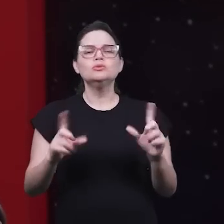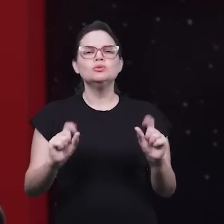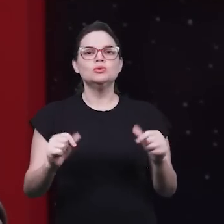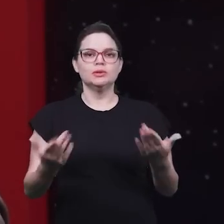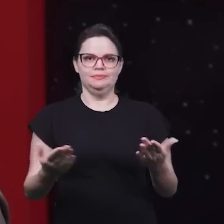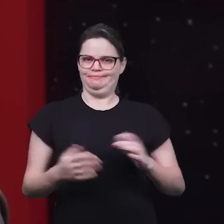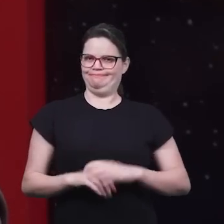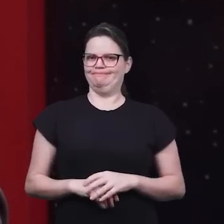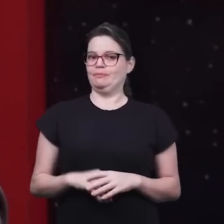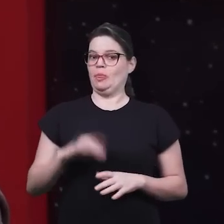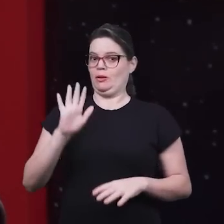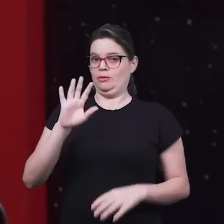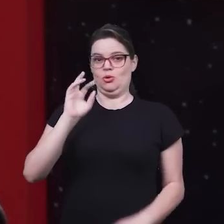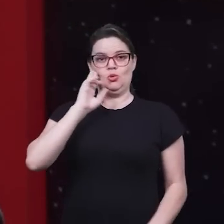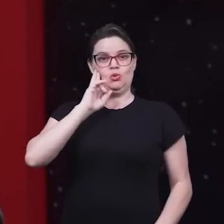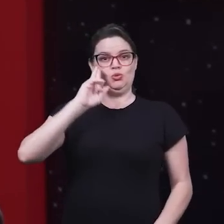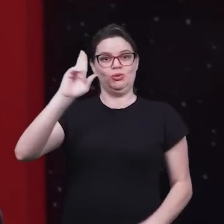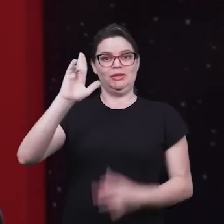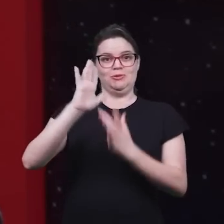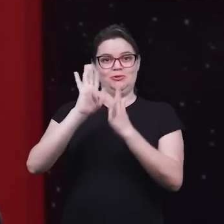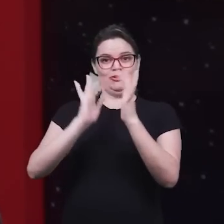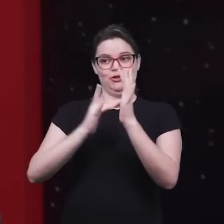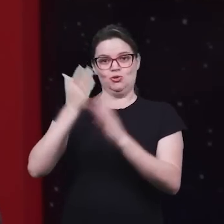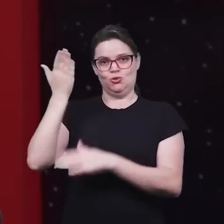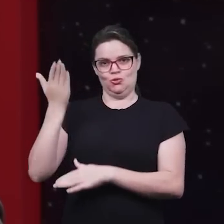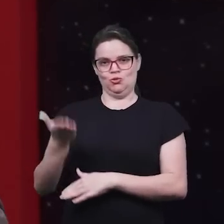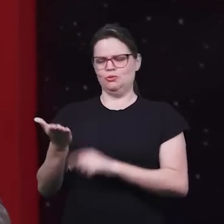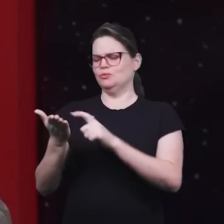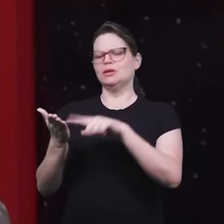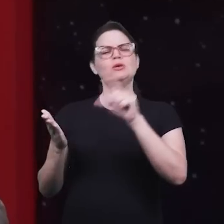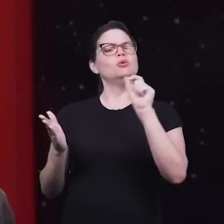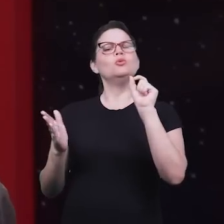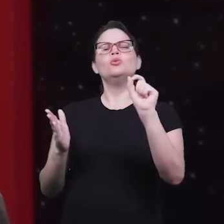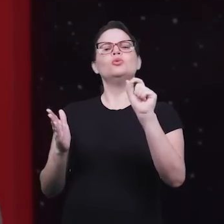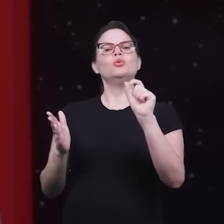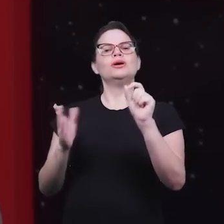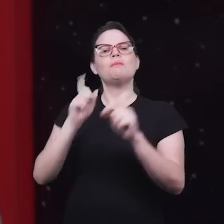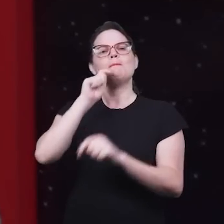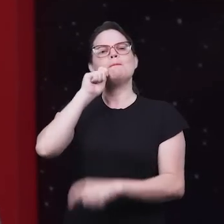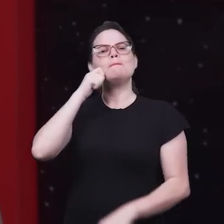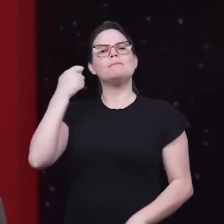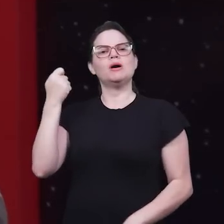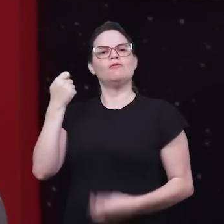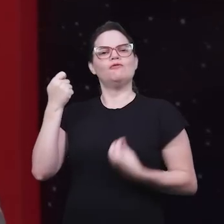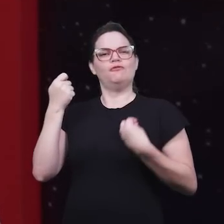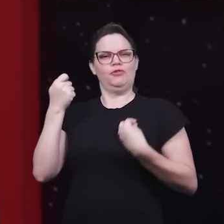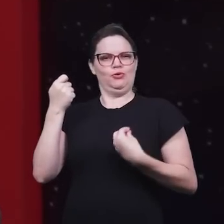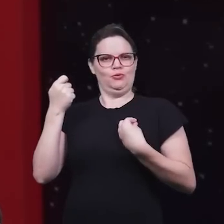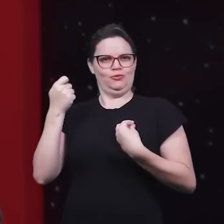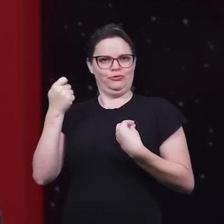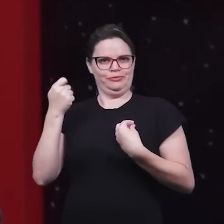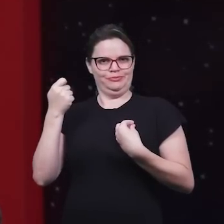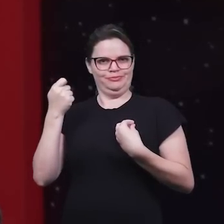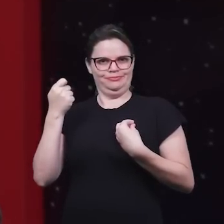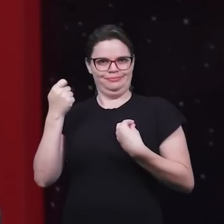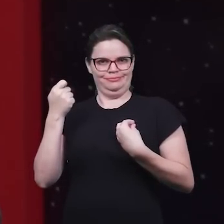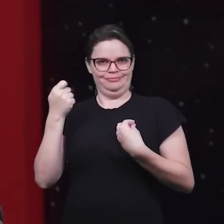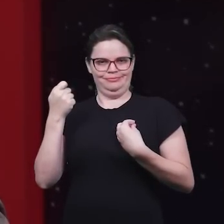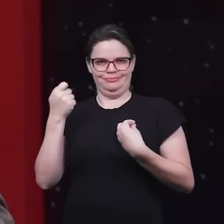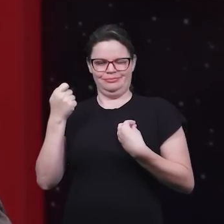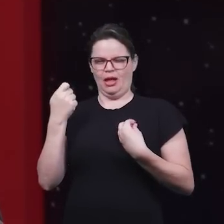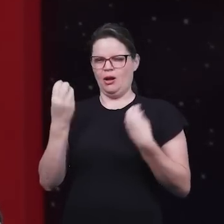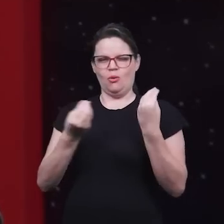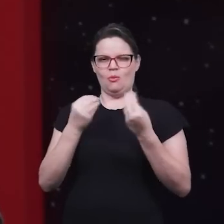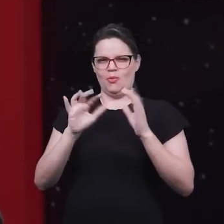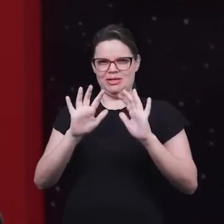pão vivo que desceu dos céus. Ou seja, Jesus é o trigo que foi moído para